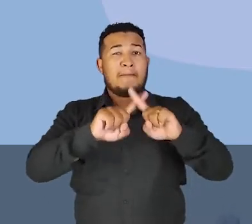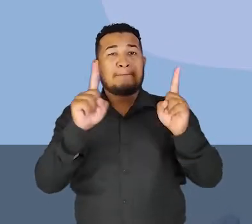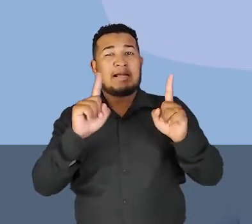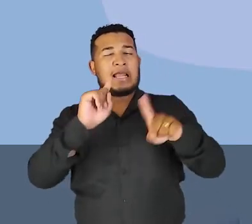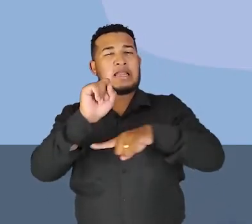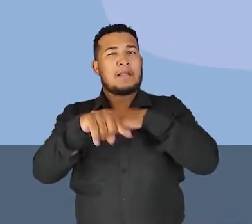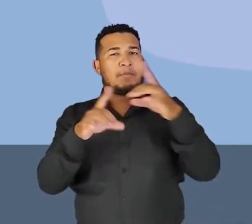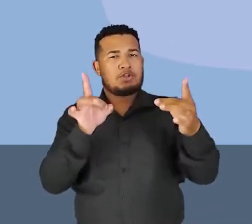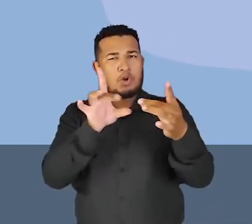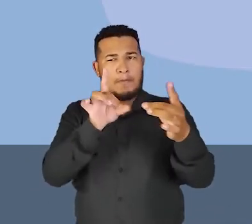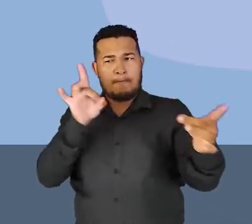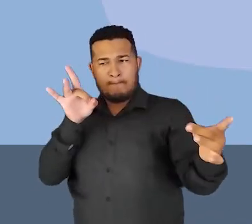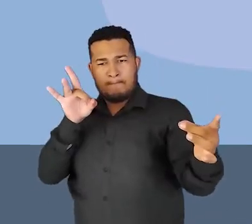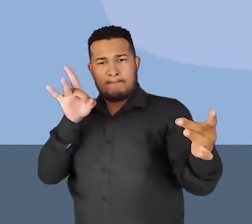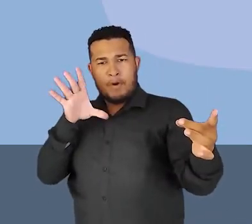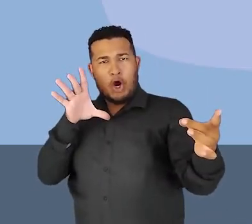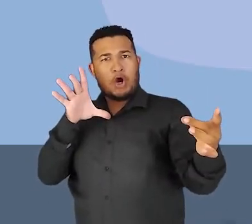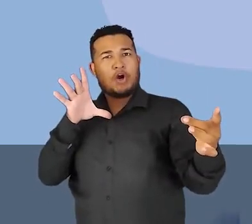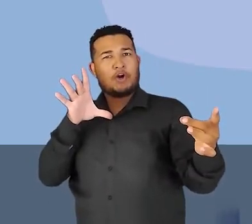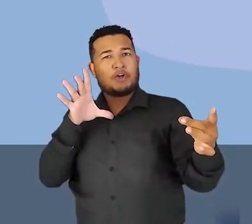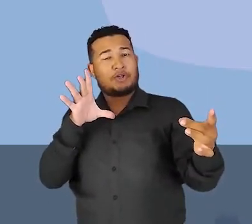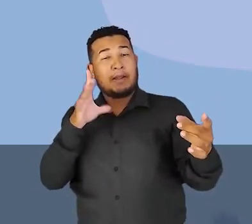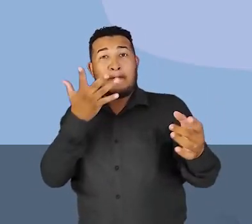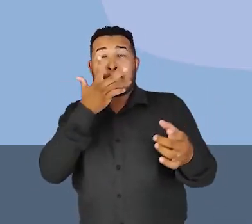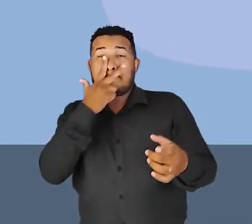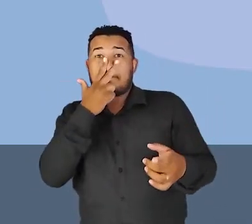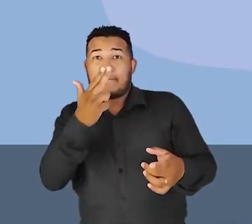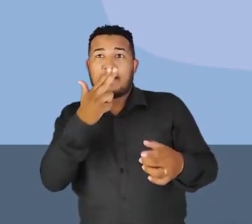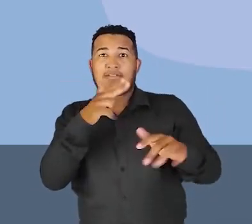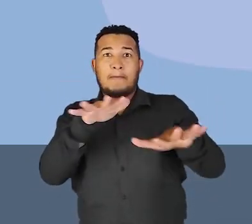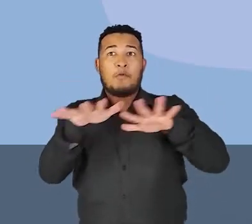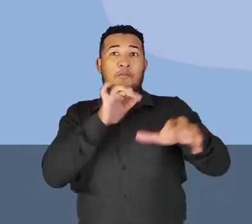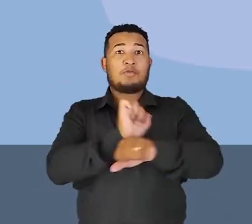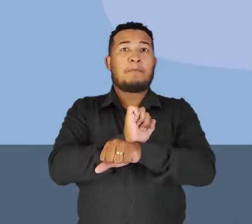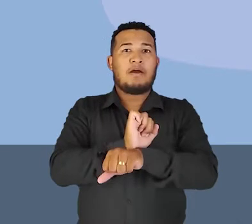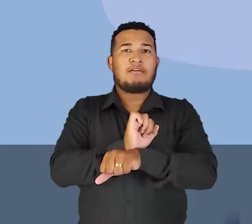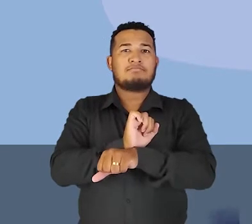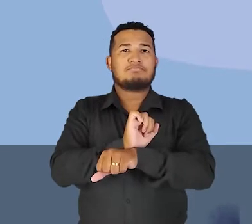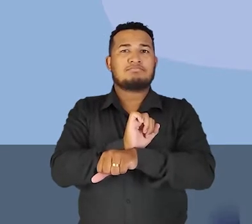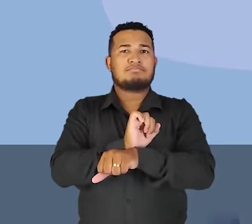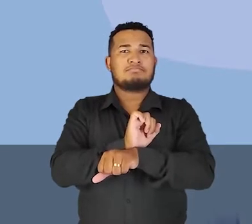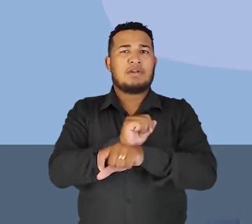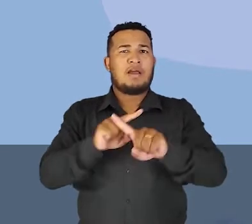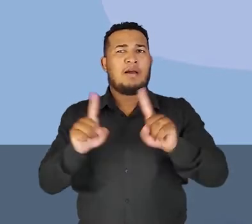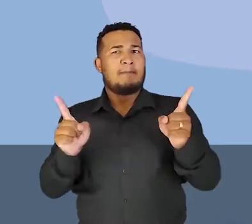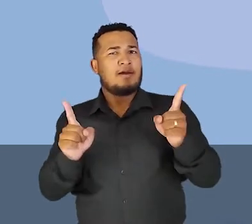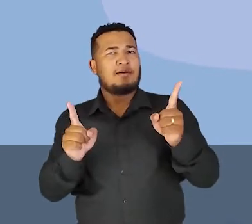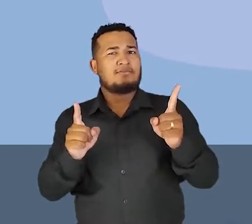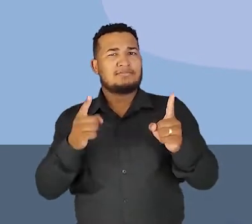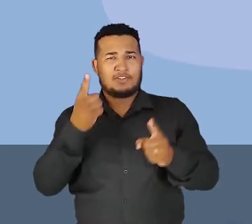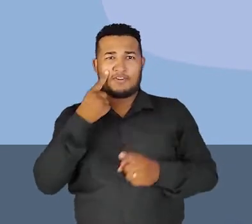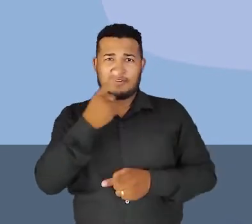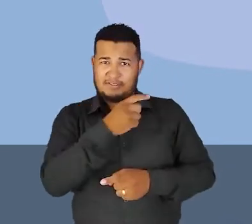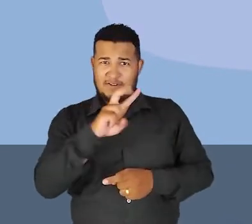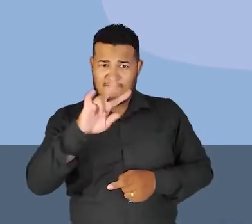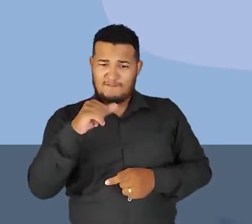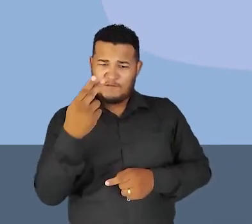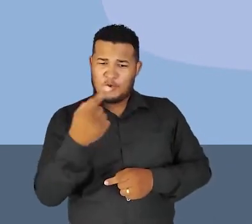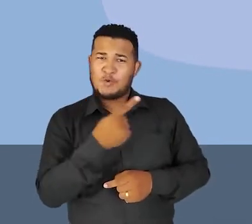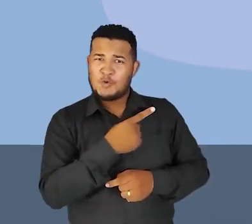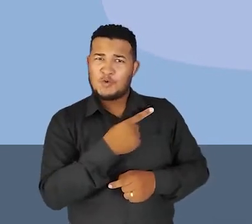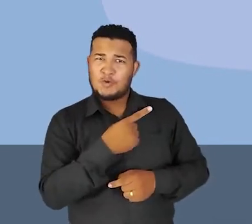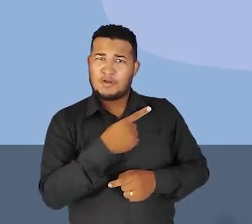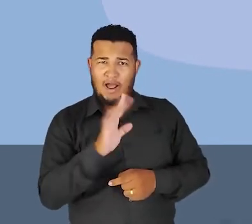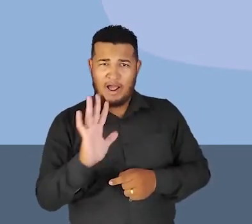a flecha e a corda perdessem o contato, o movimento cessaria. E devido à animação que nós acabamos de